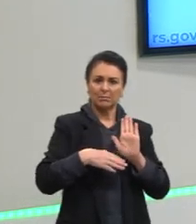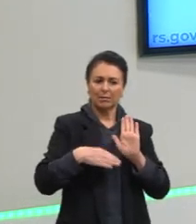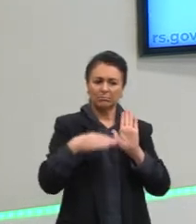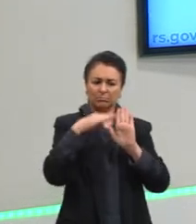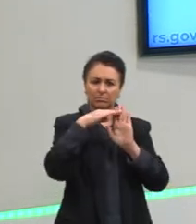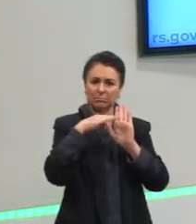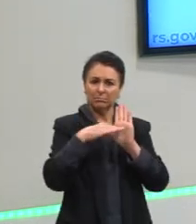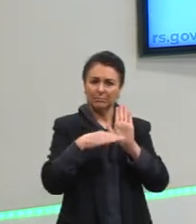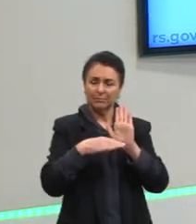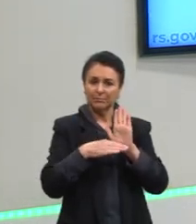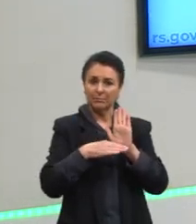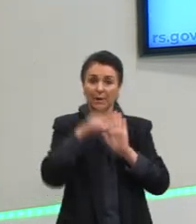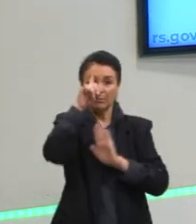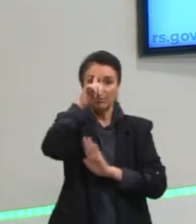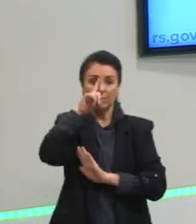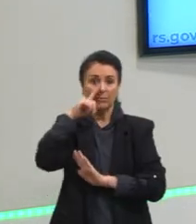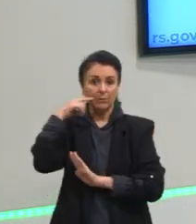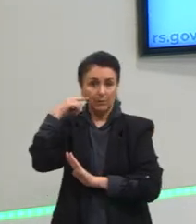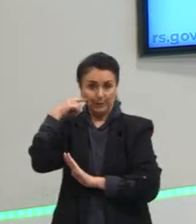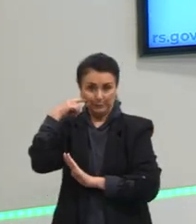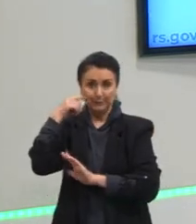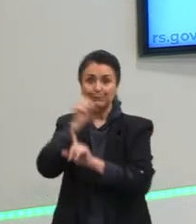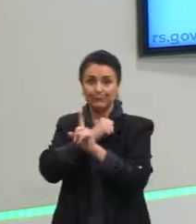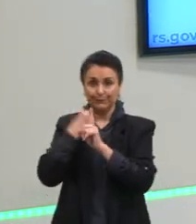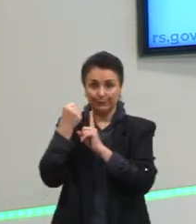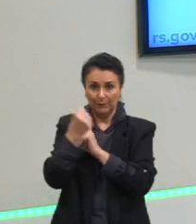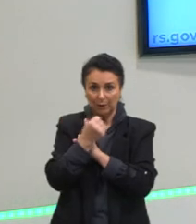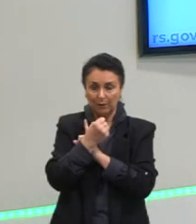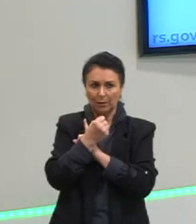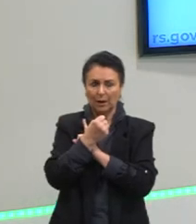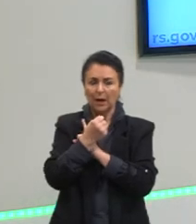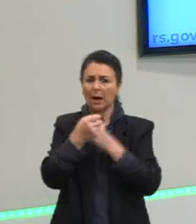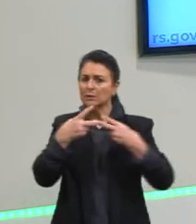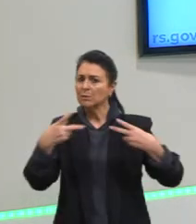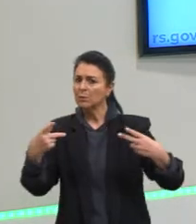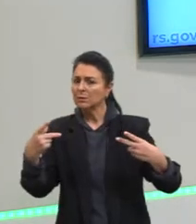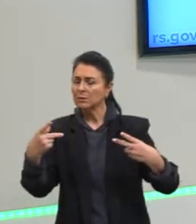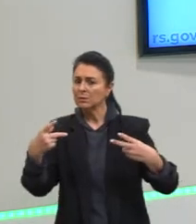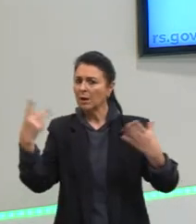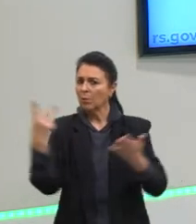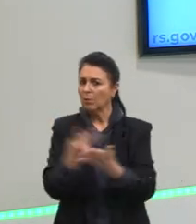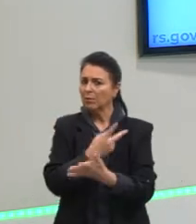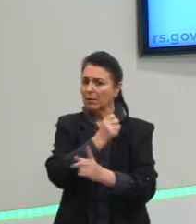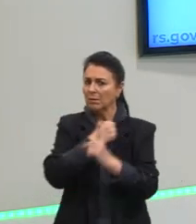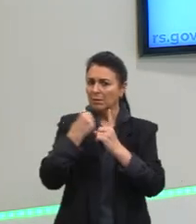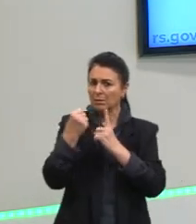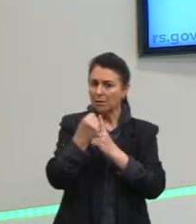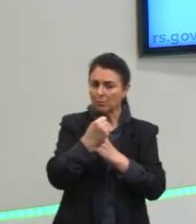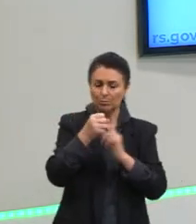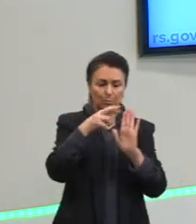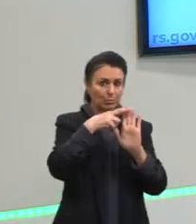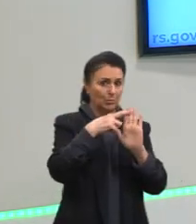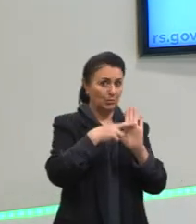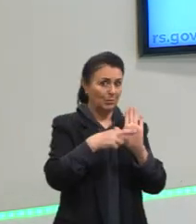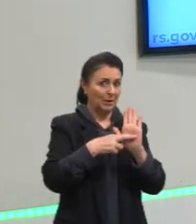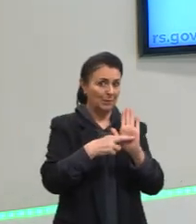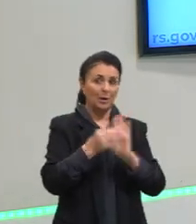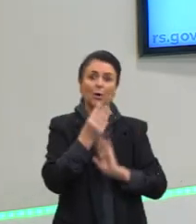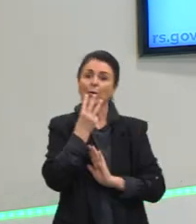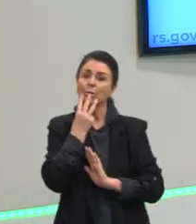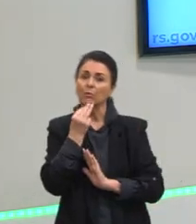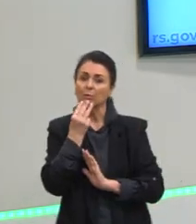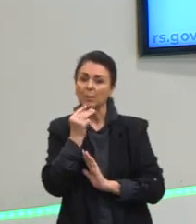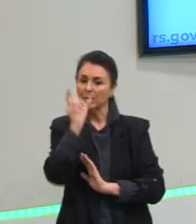para Durkheim esses fatos sociais agiam como normas para os indivíduos e agora para ver que o